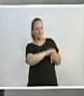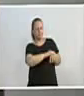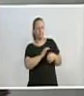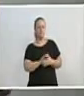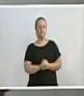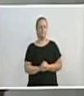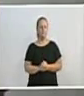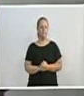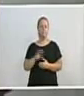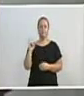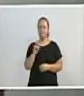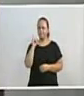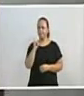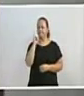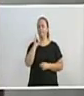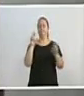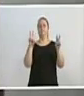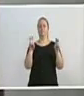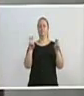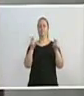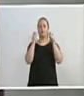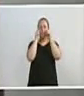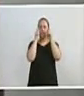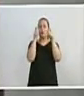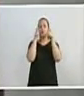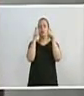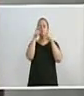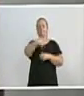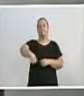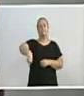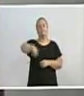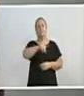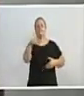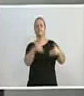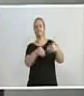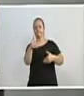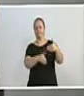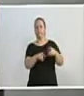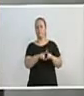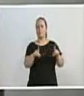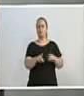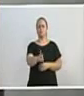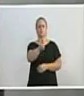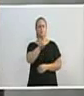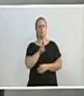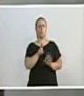importante que esse assunto desperte a participação de todos, mas não foi me dada a resposta.